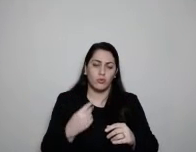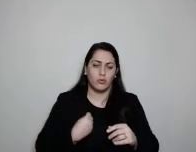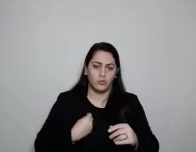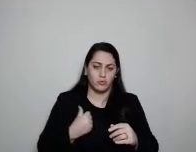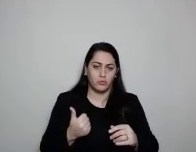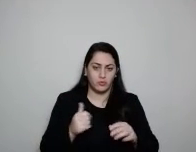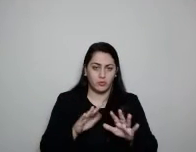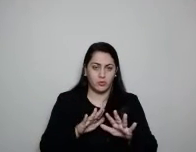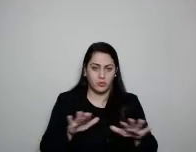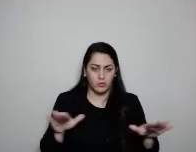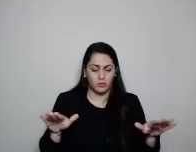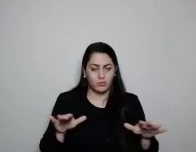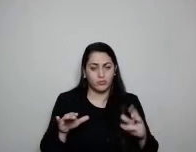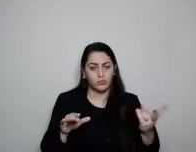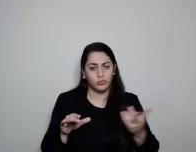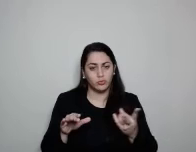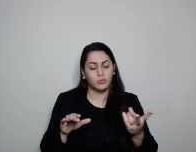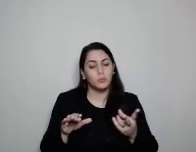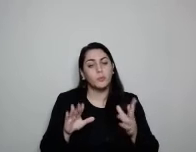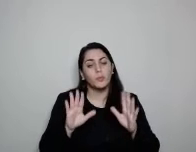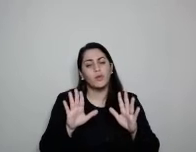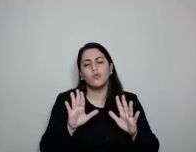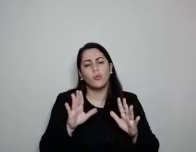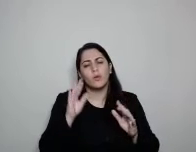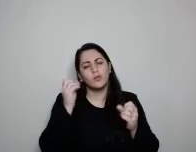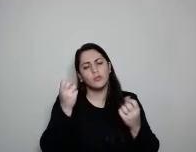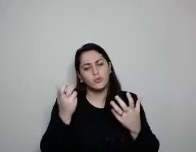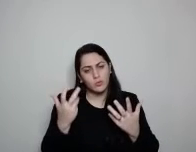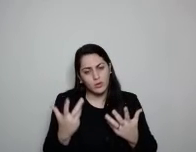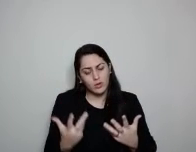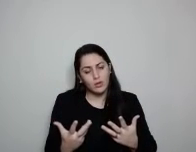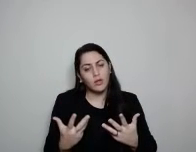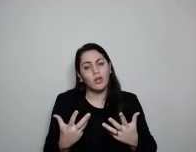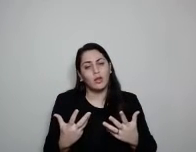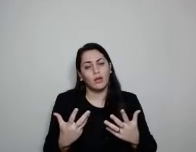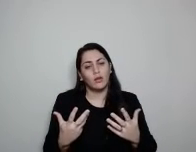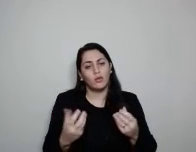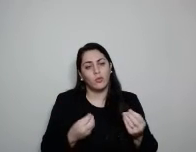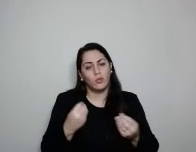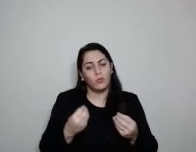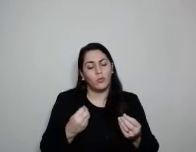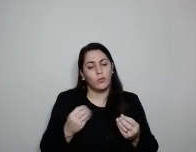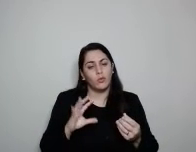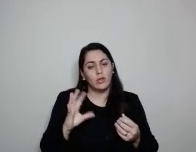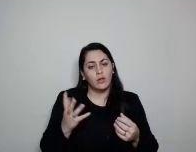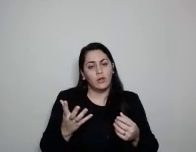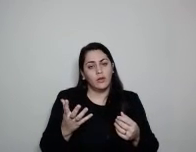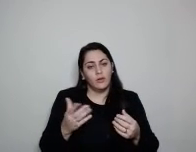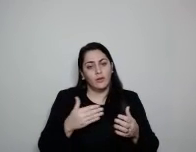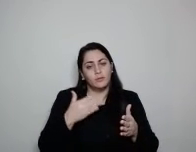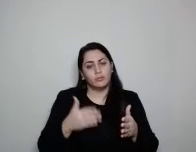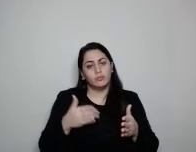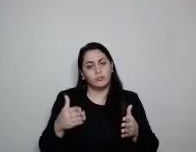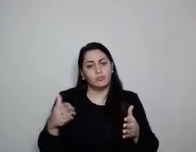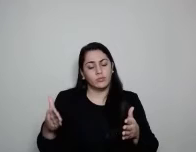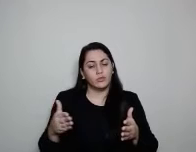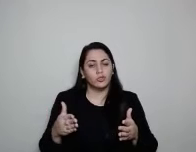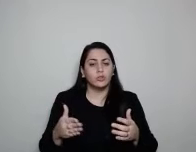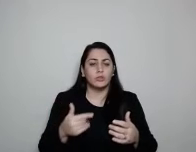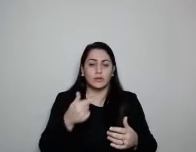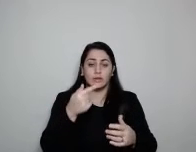excelências, colocando só esse contexto, né, fático, desde então, faz aproximadamente